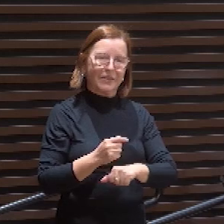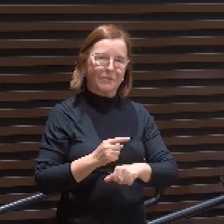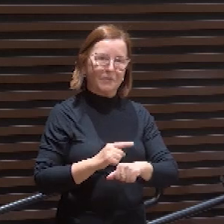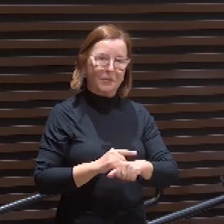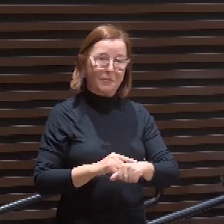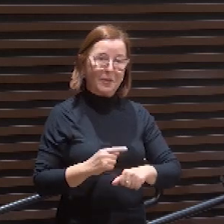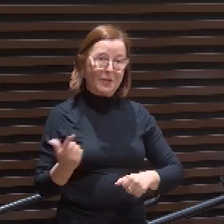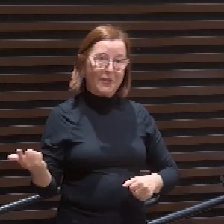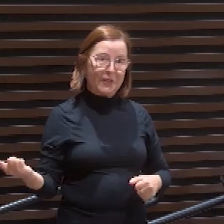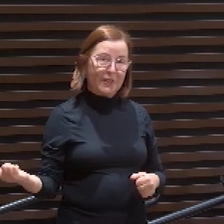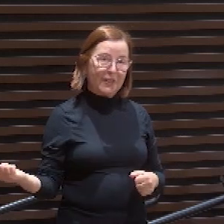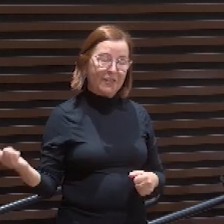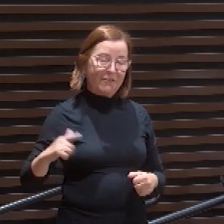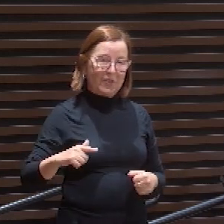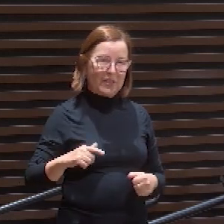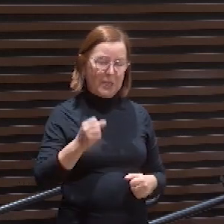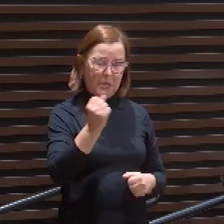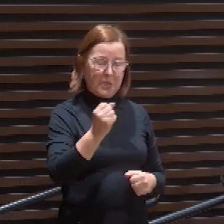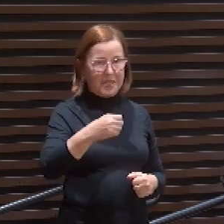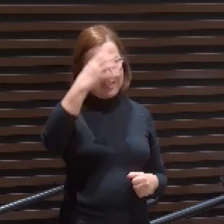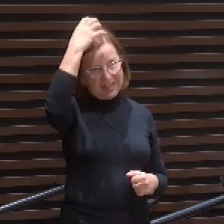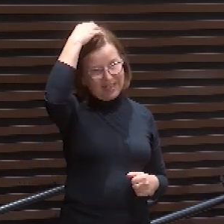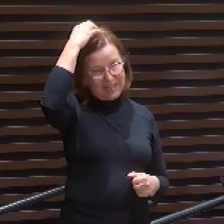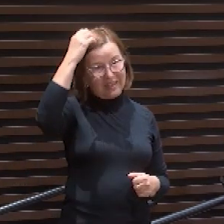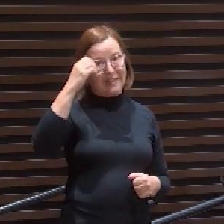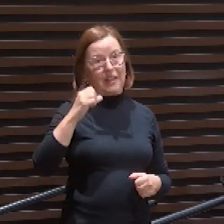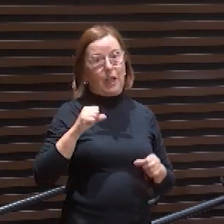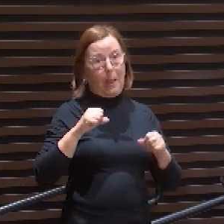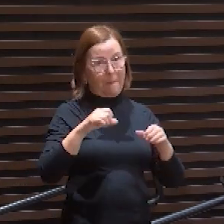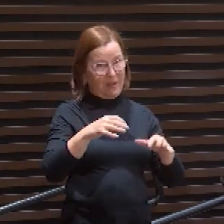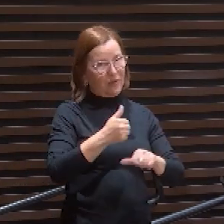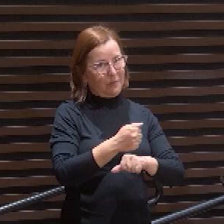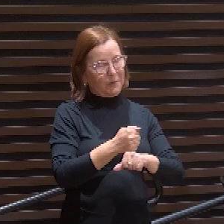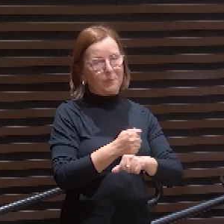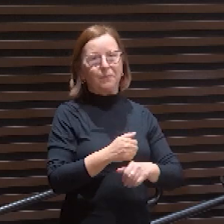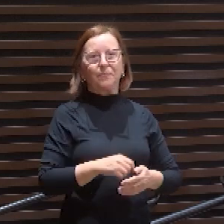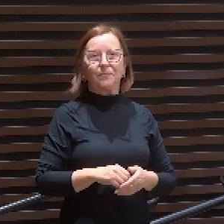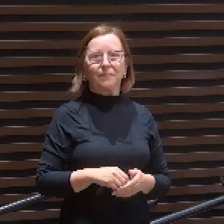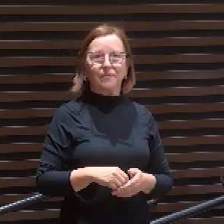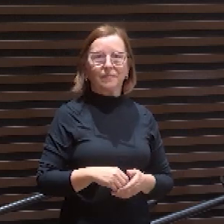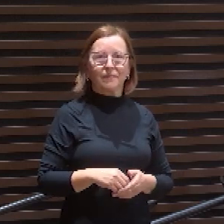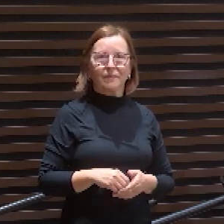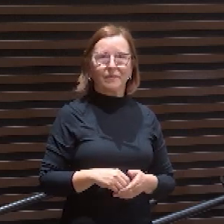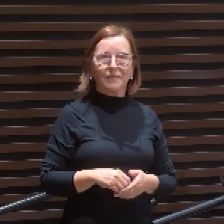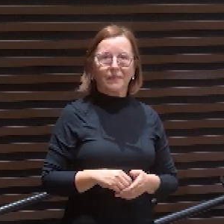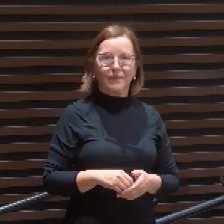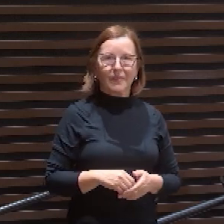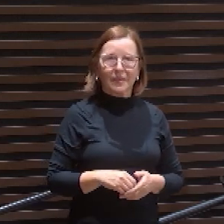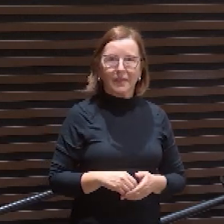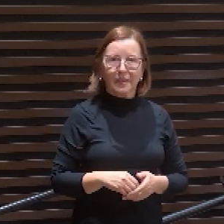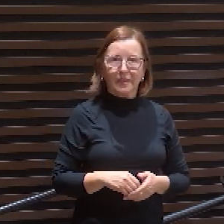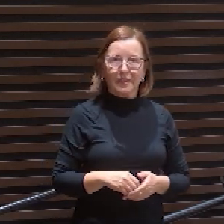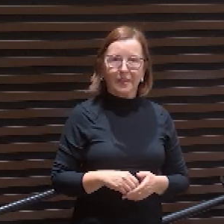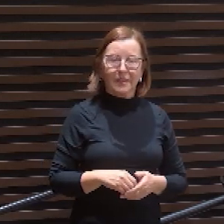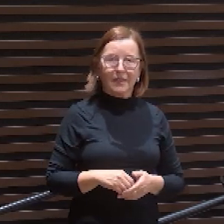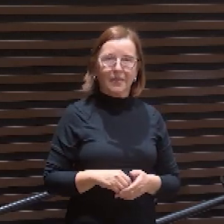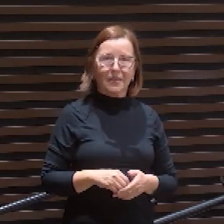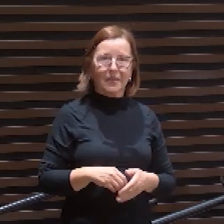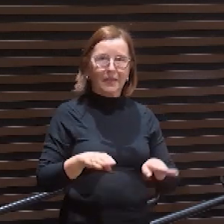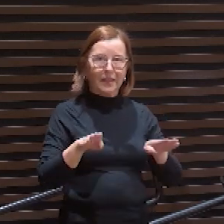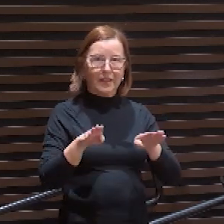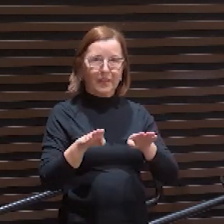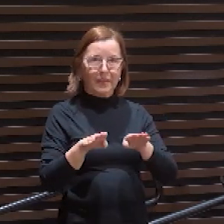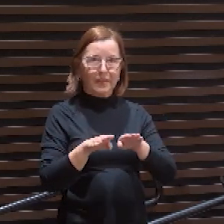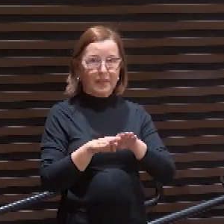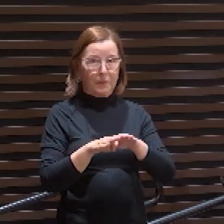voltava da matança dos reis, o abençoou, para o qual também Abraão